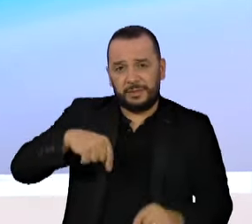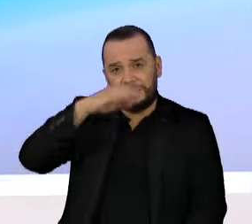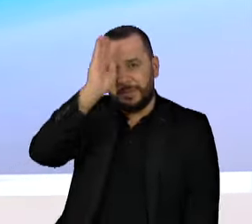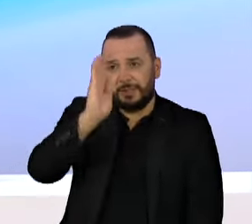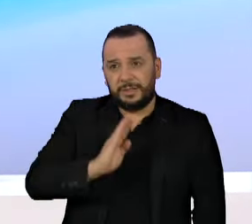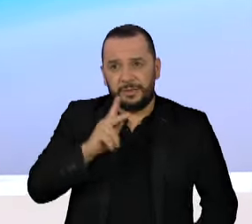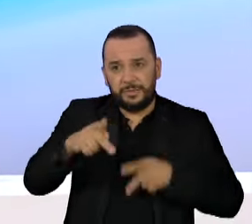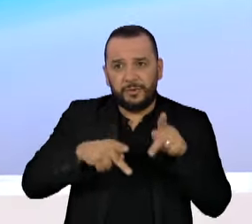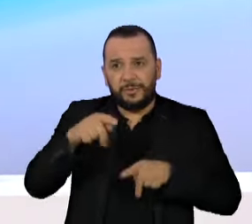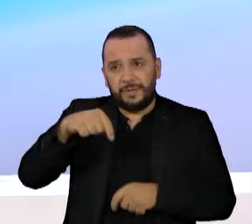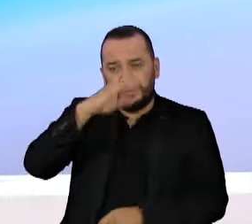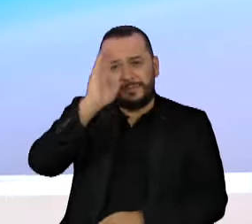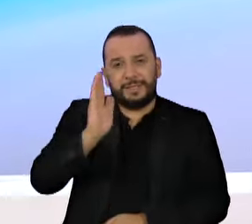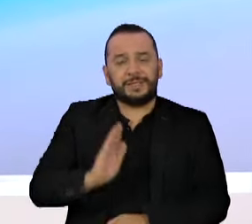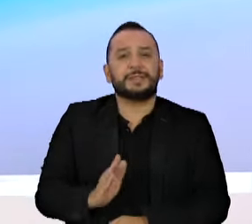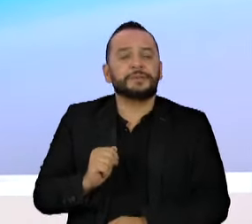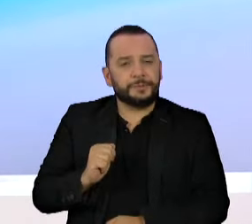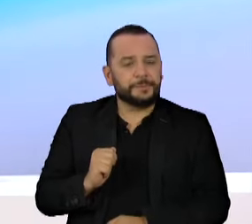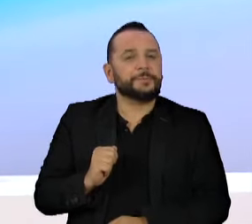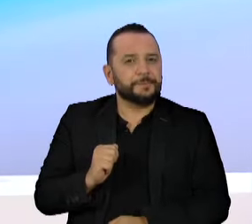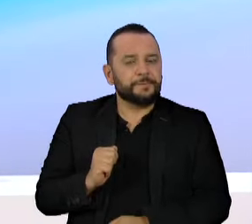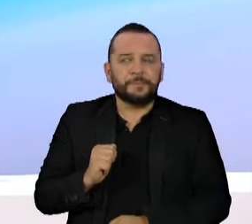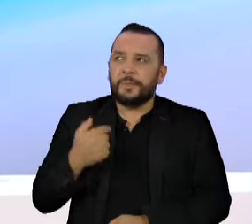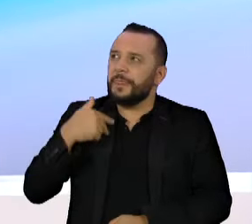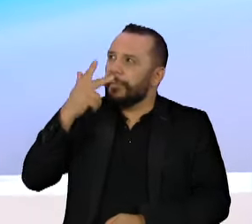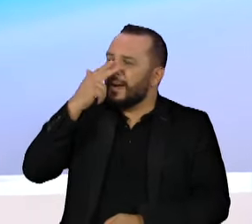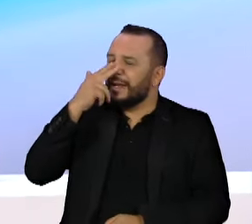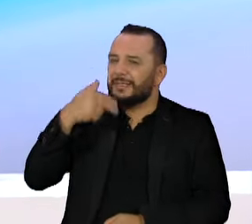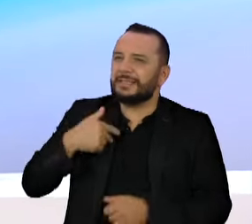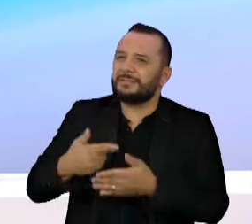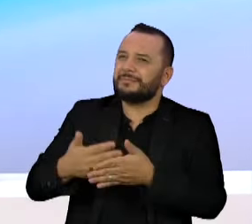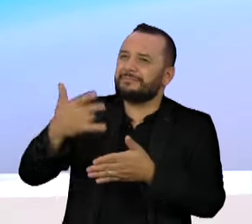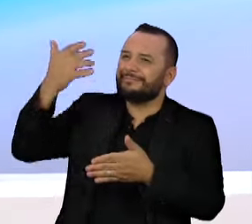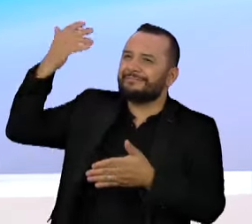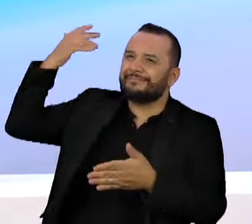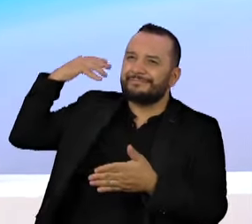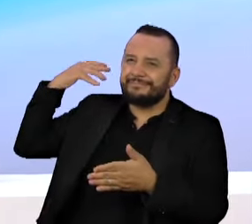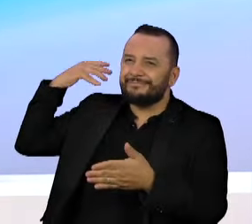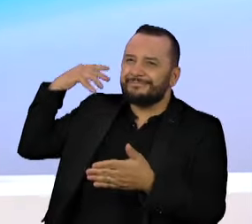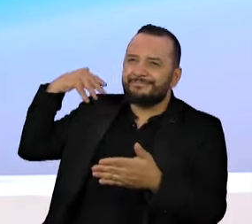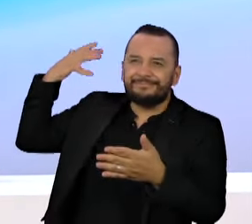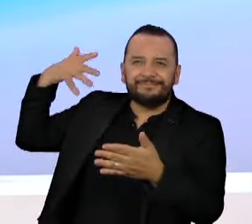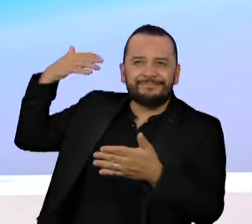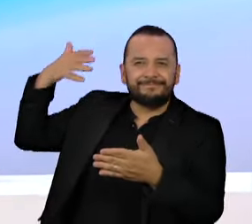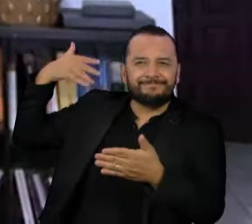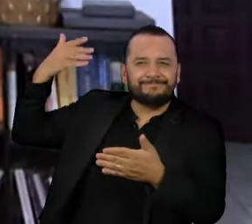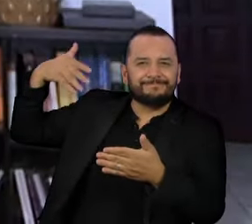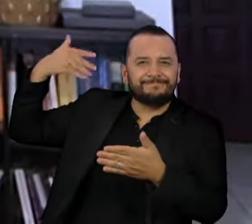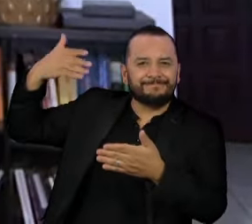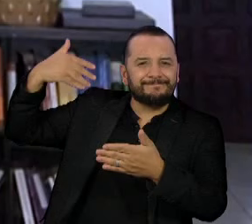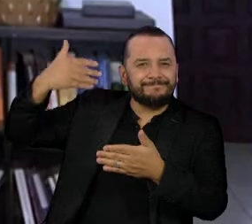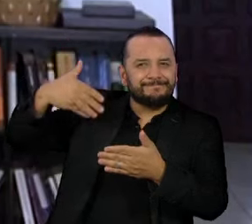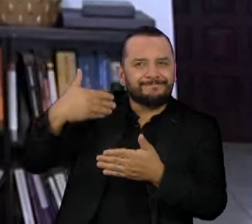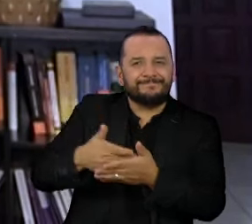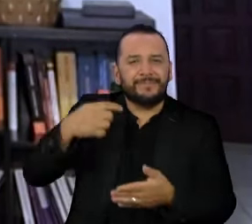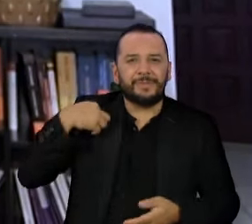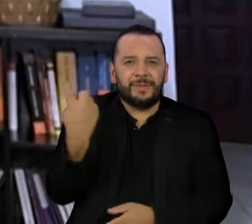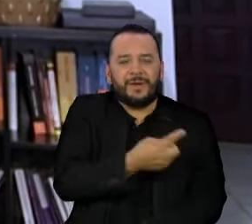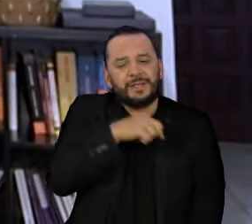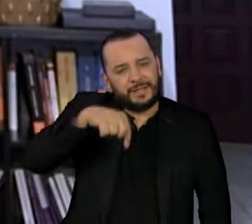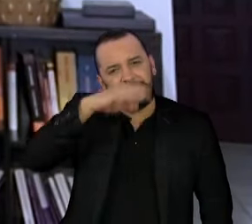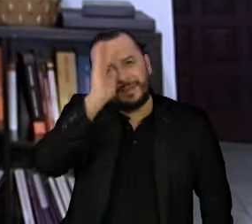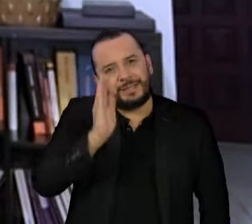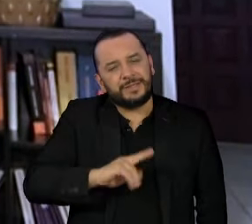para os brasileiros que não têm um passado, um pouco do que da nossa ancestralidade. Então, eu queria que você falasse